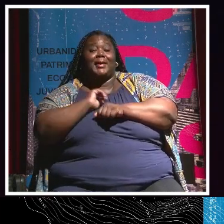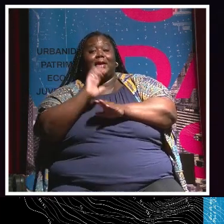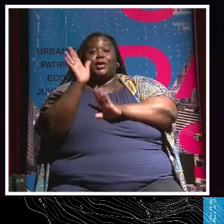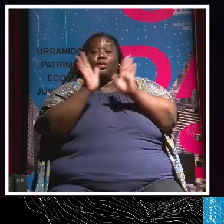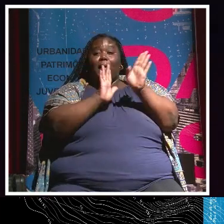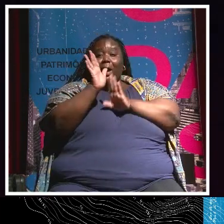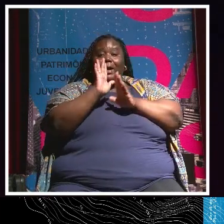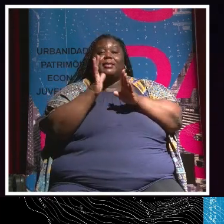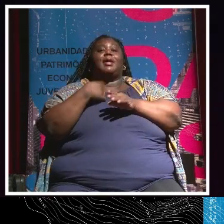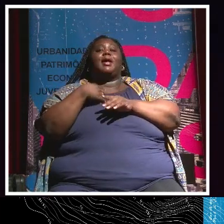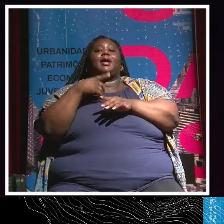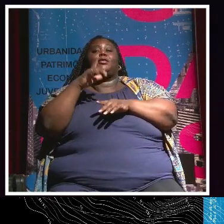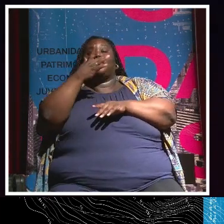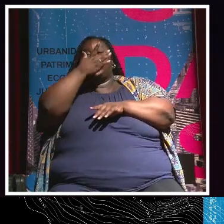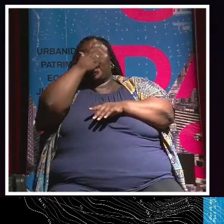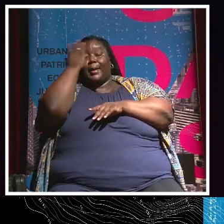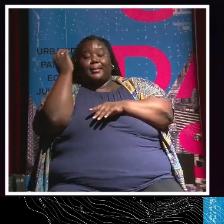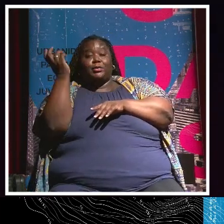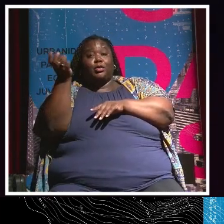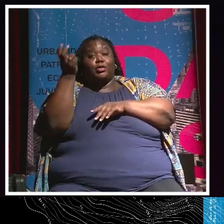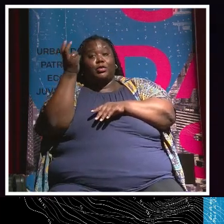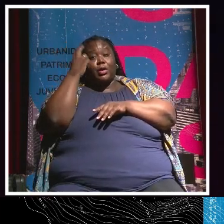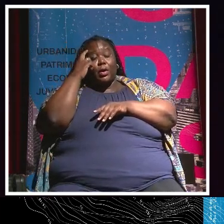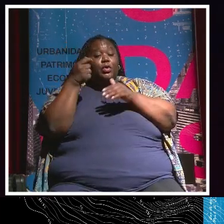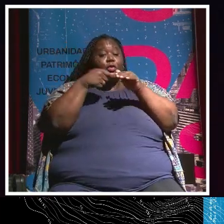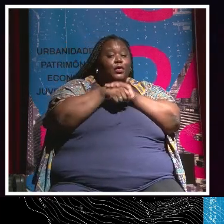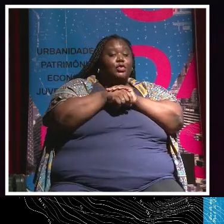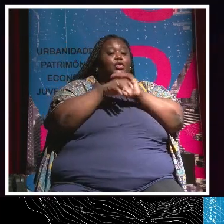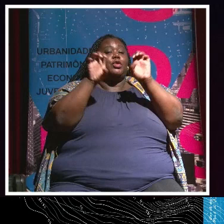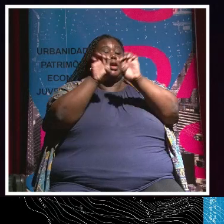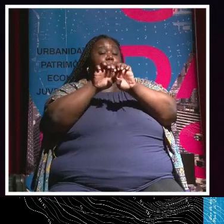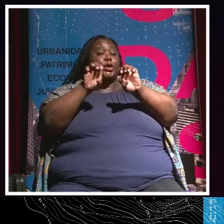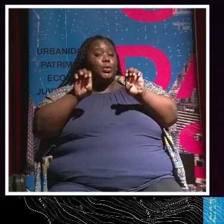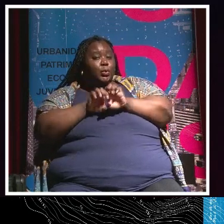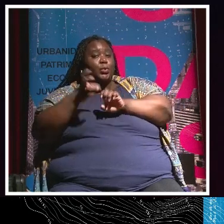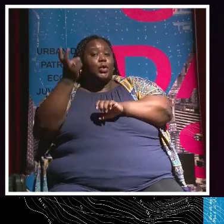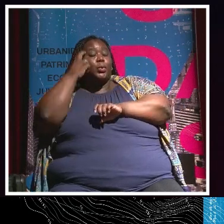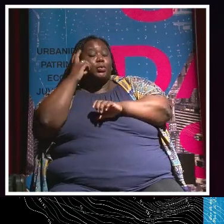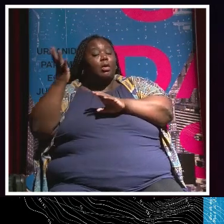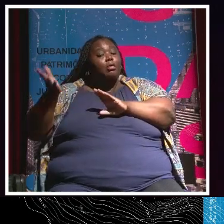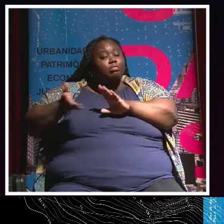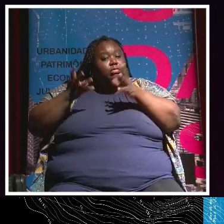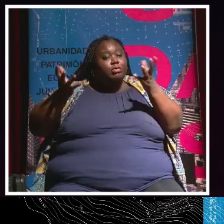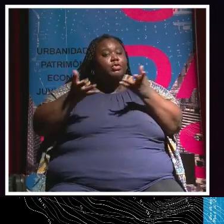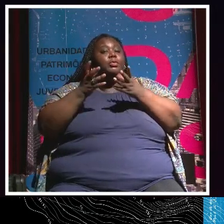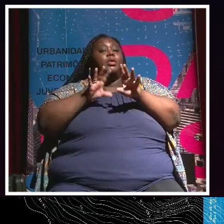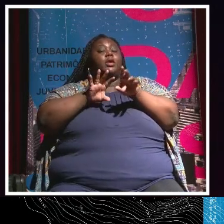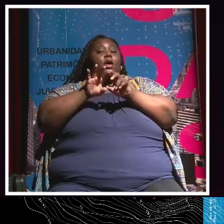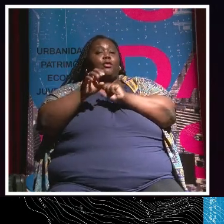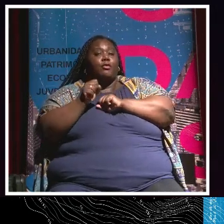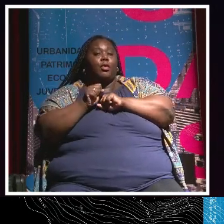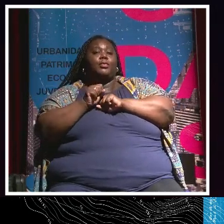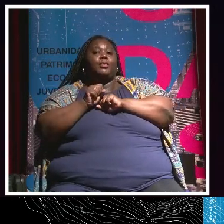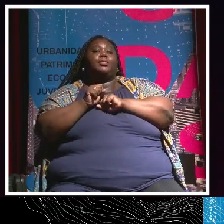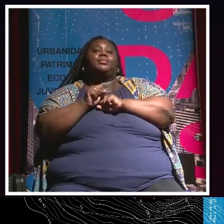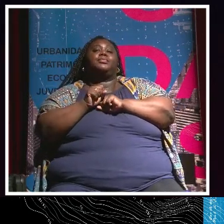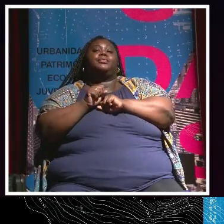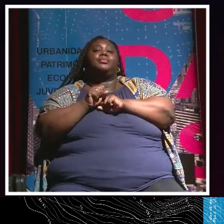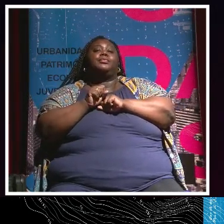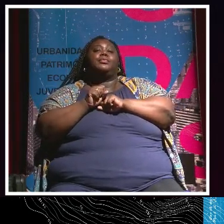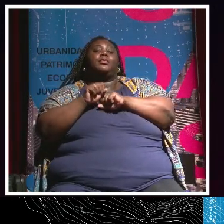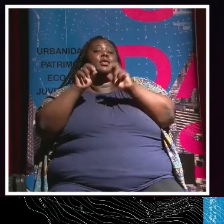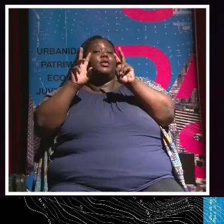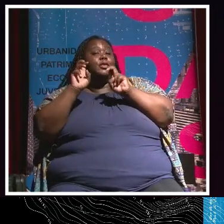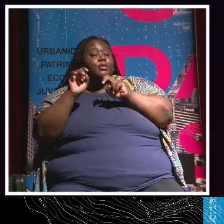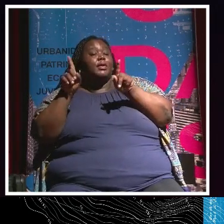para agentes culturais, investindo na infraestrutura cultural, estimulando a formação de clusters criativos